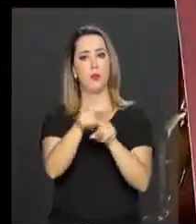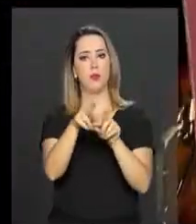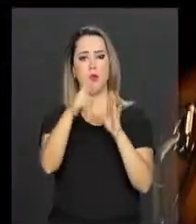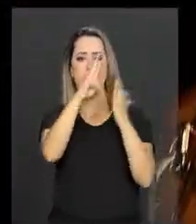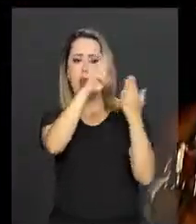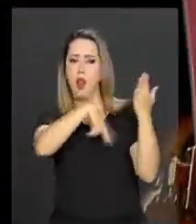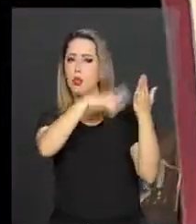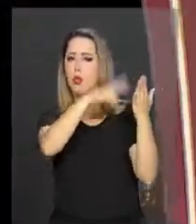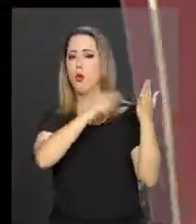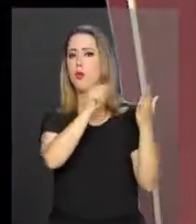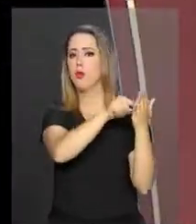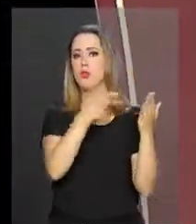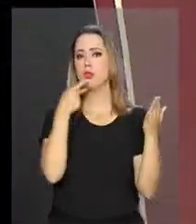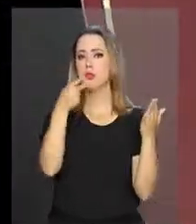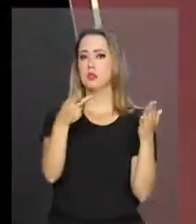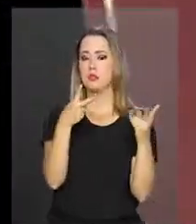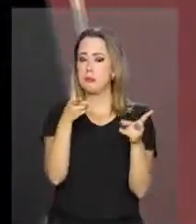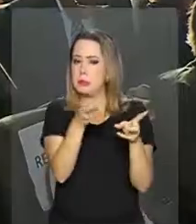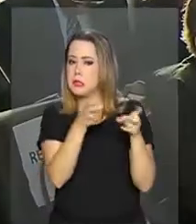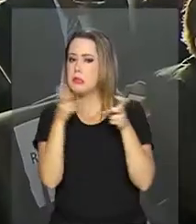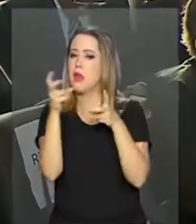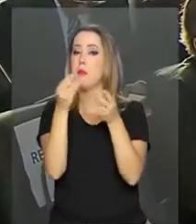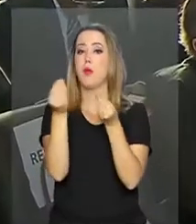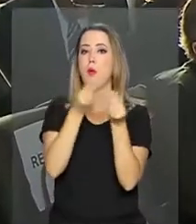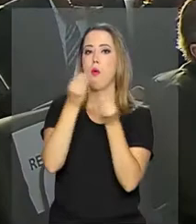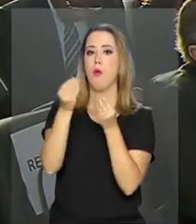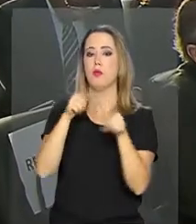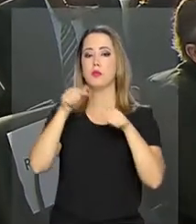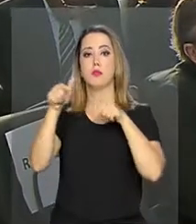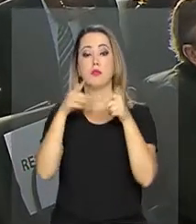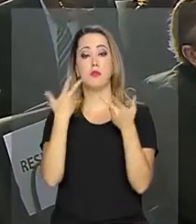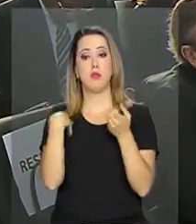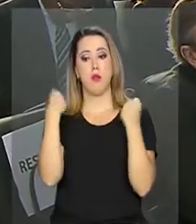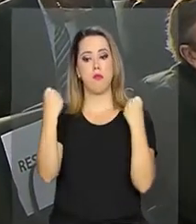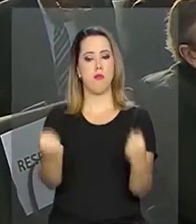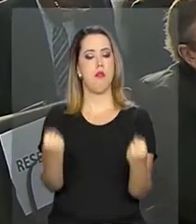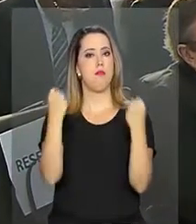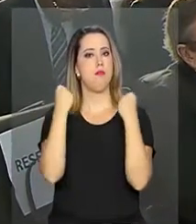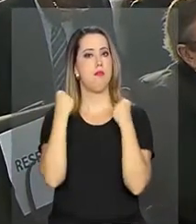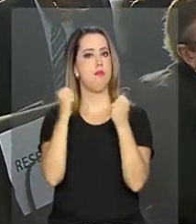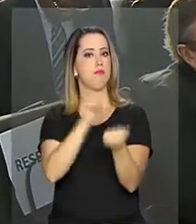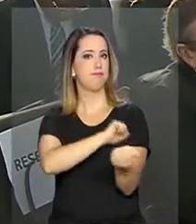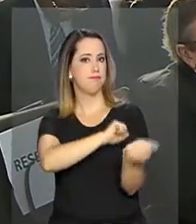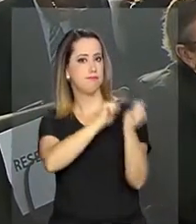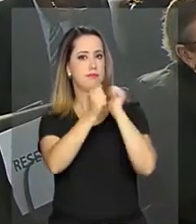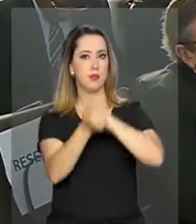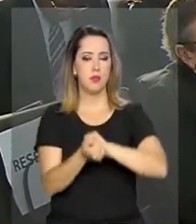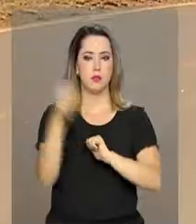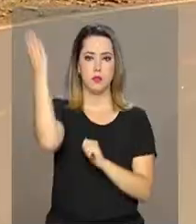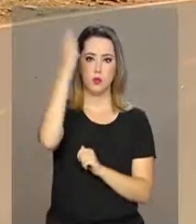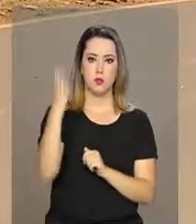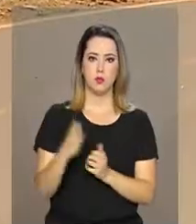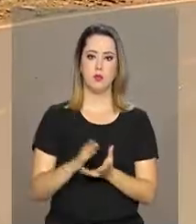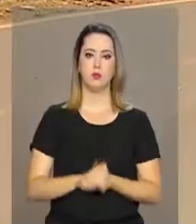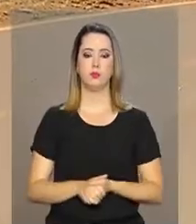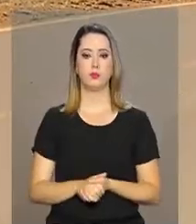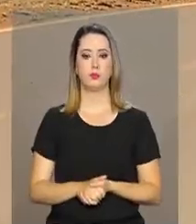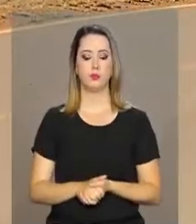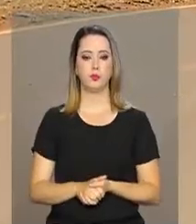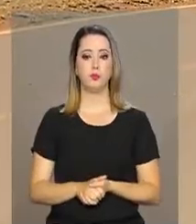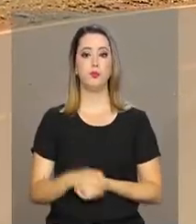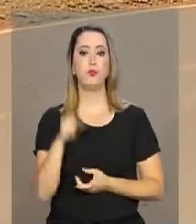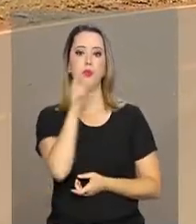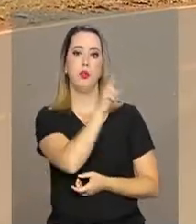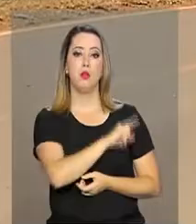que faz um verdadeiro raio x das atividades físicas e esportivas no brasil 30%